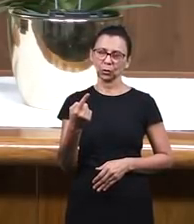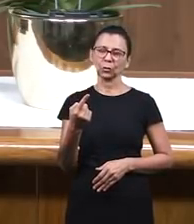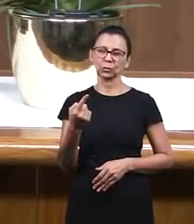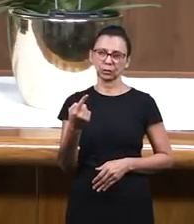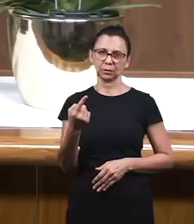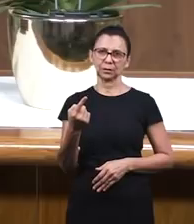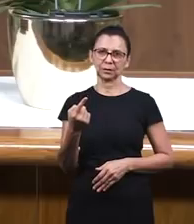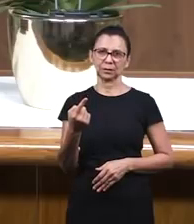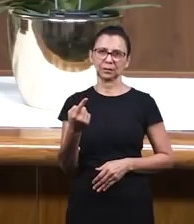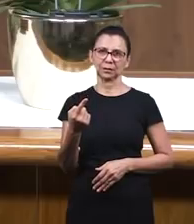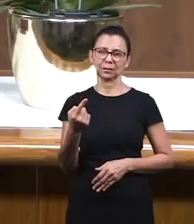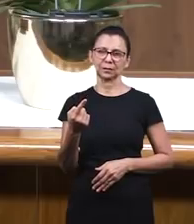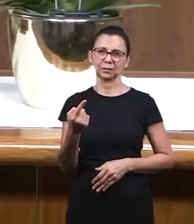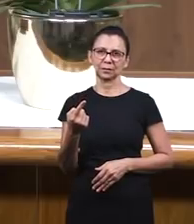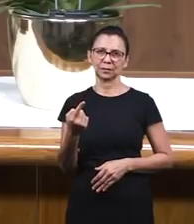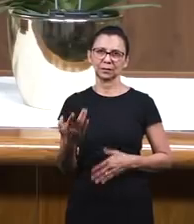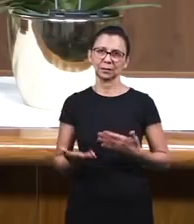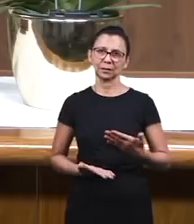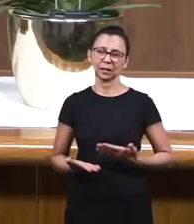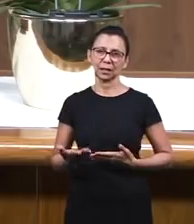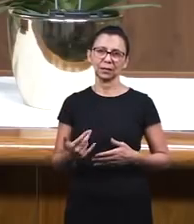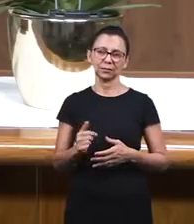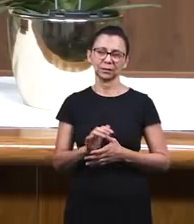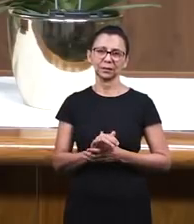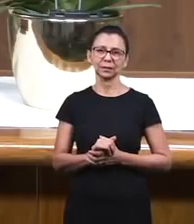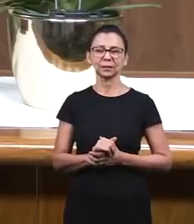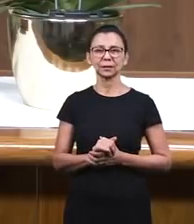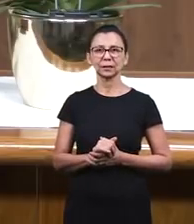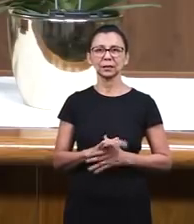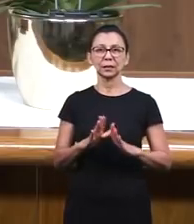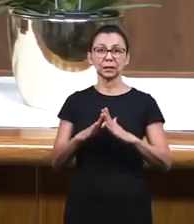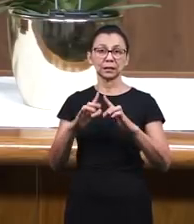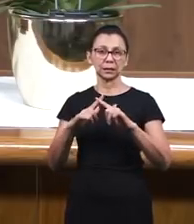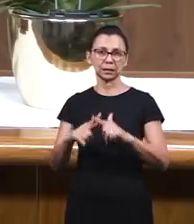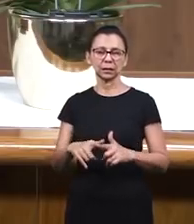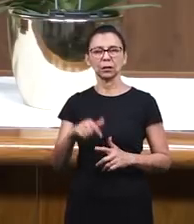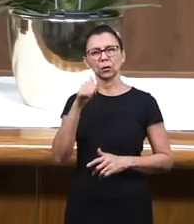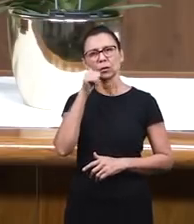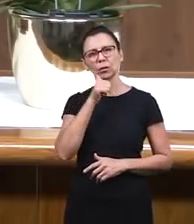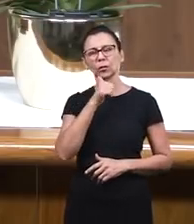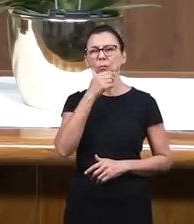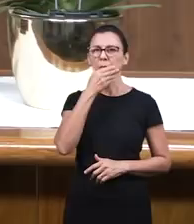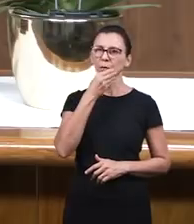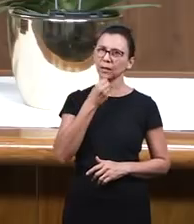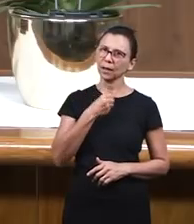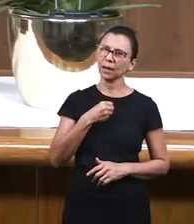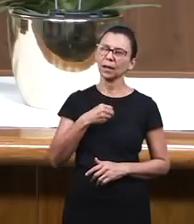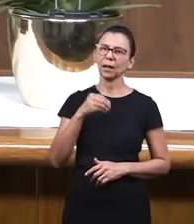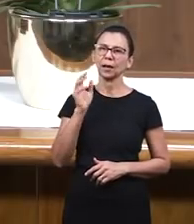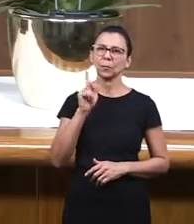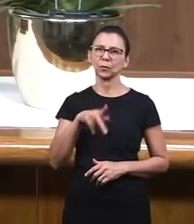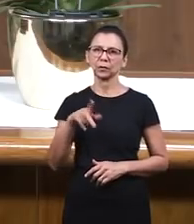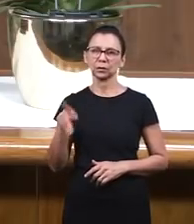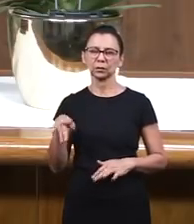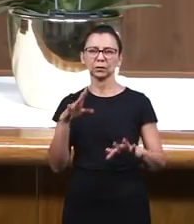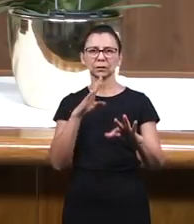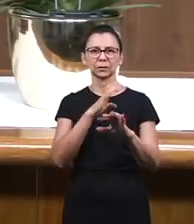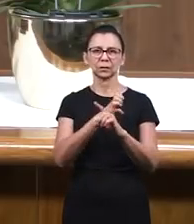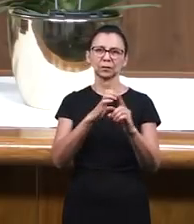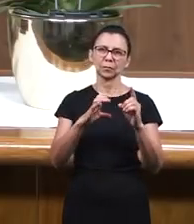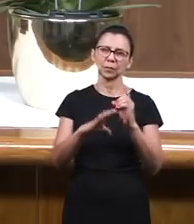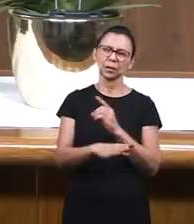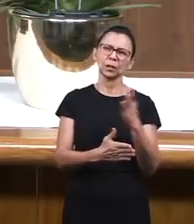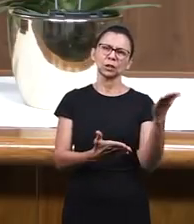igreja, não direcionada apenas a um grupo, mas nós temos senhoras participando, professoras de escola bíblica dominical,